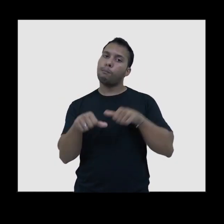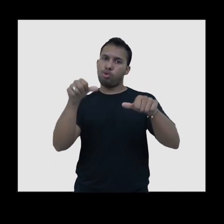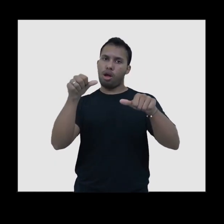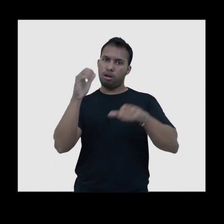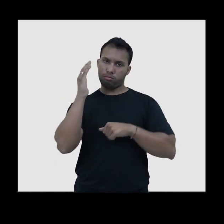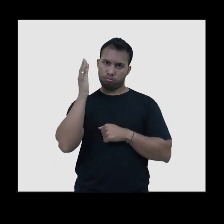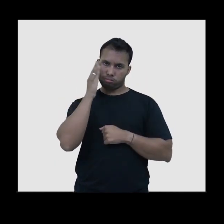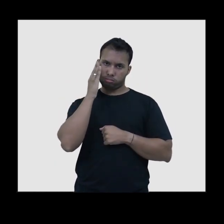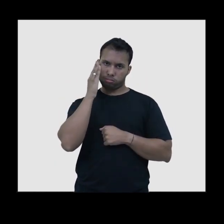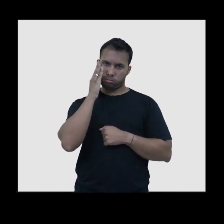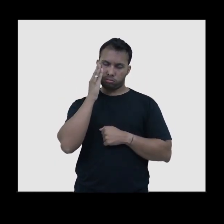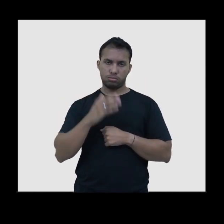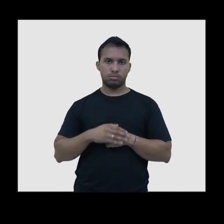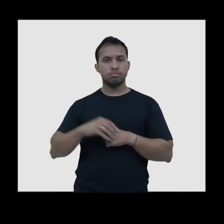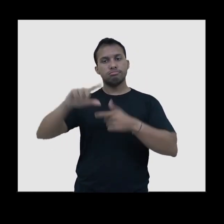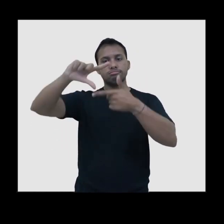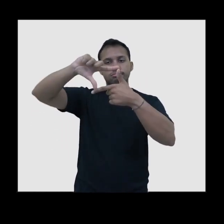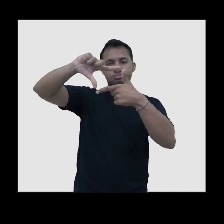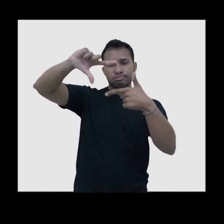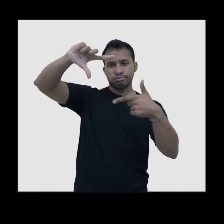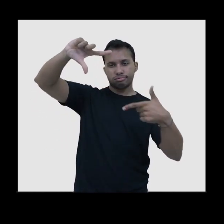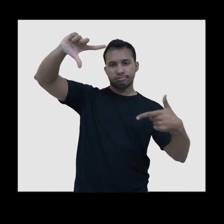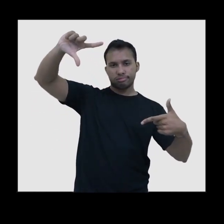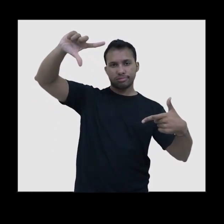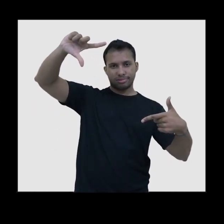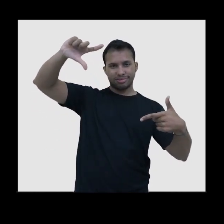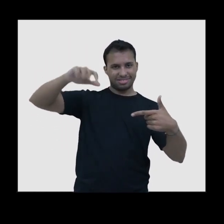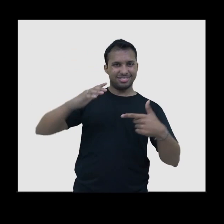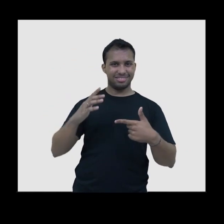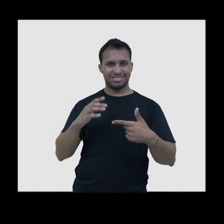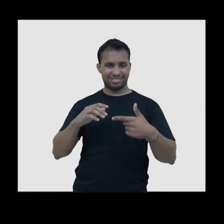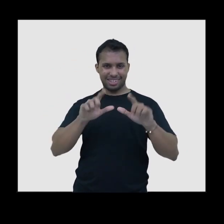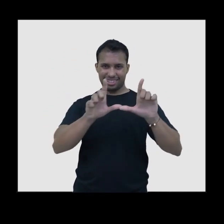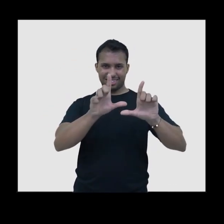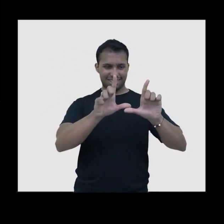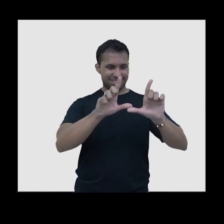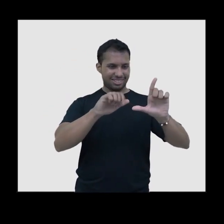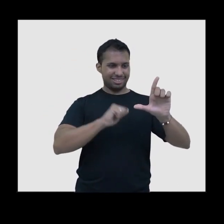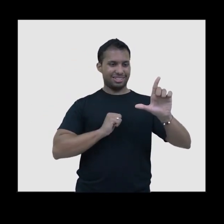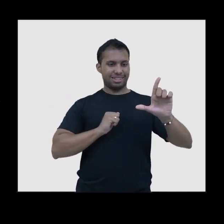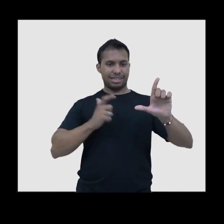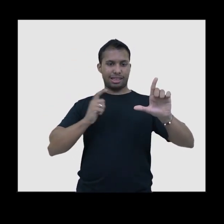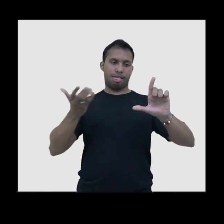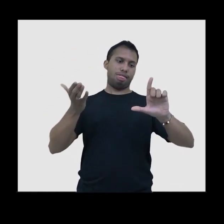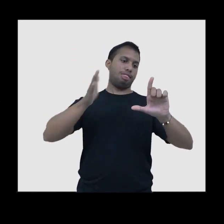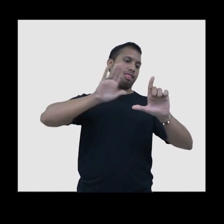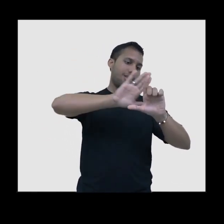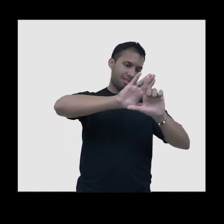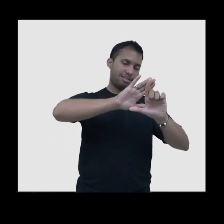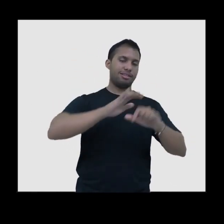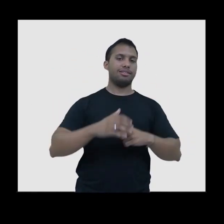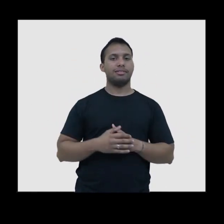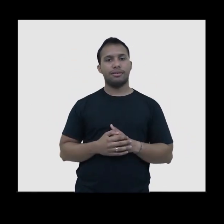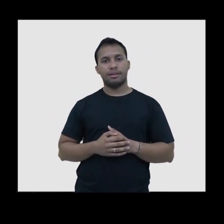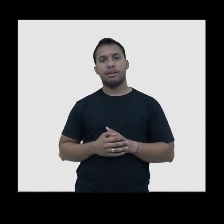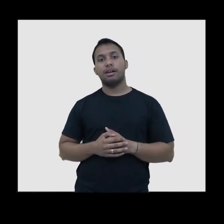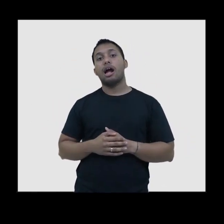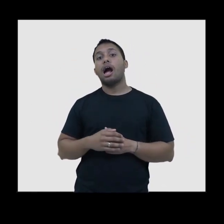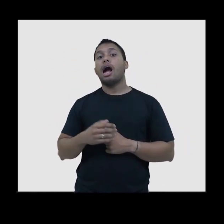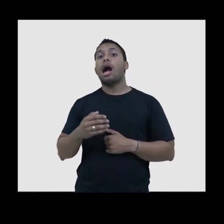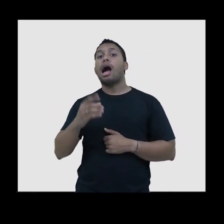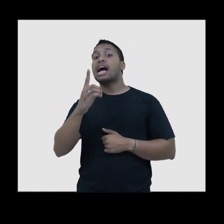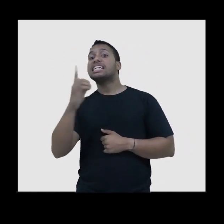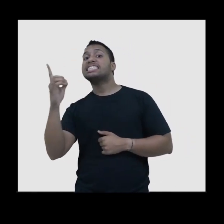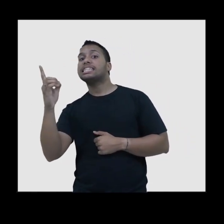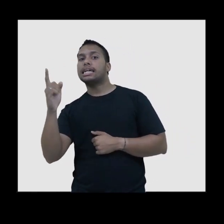branca. Primeiramente eu vou mudar esta cor, certo? Eu fiz o retângulo aqui cobrindo todo o intérprete.